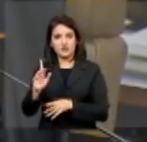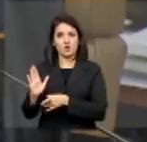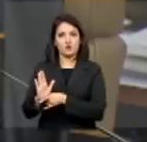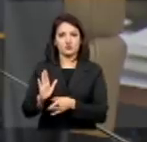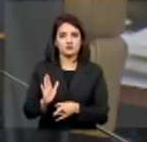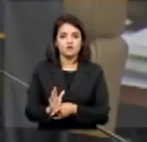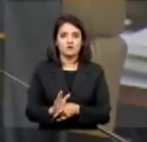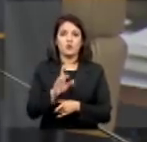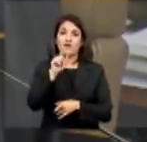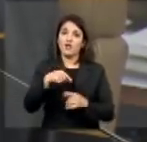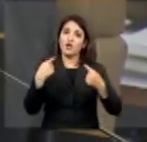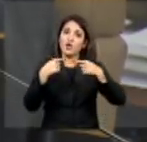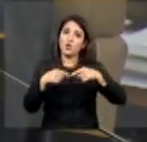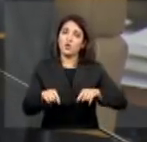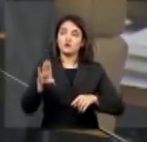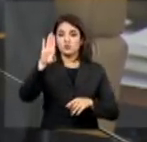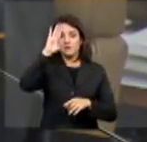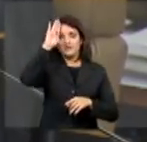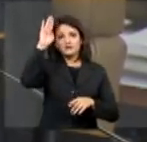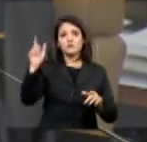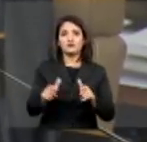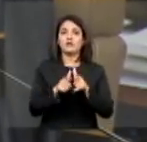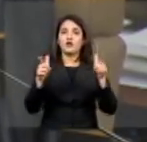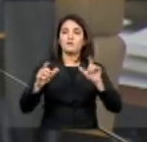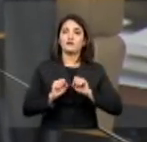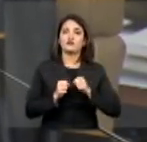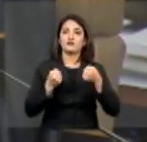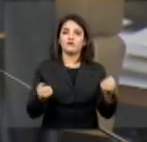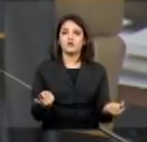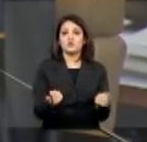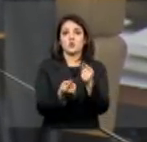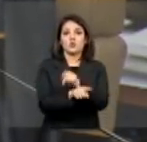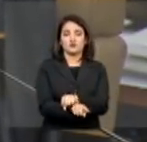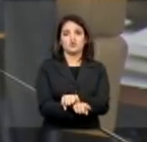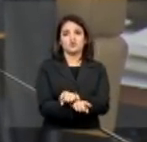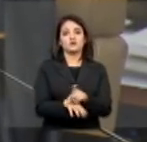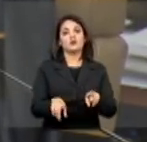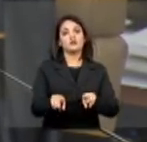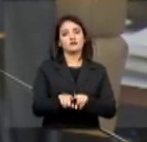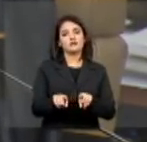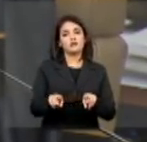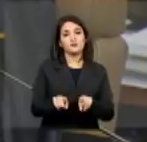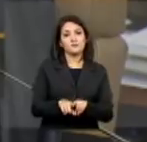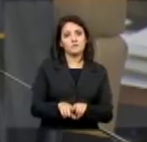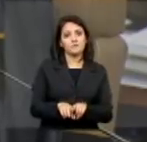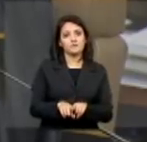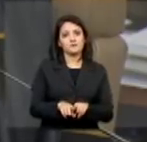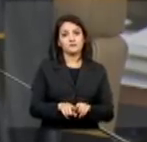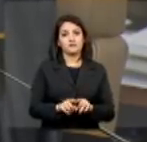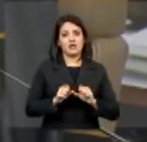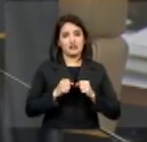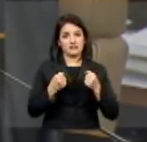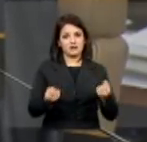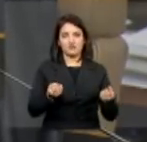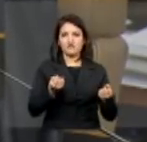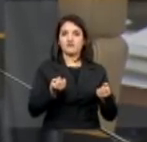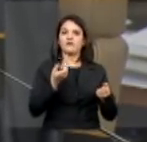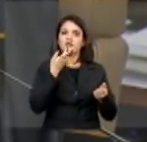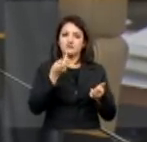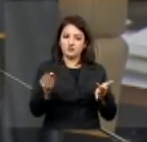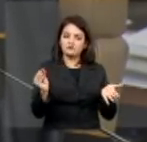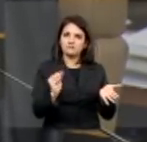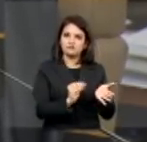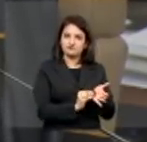defesa e do contraditório olho da argumentação da defesa o seguinte trecho que me parece isso malhar o